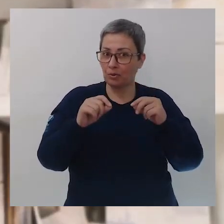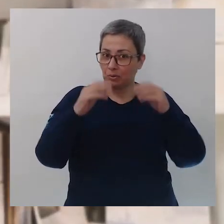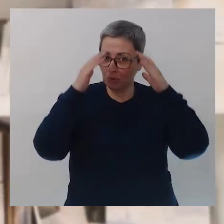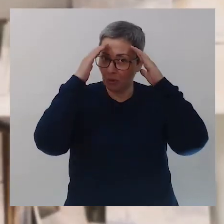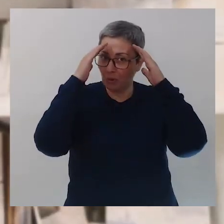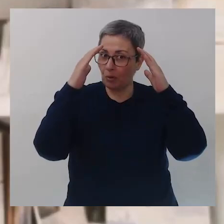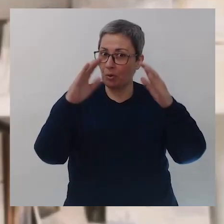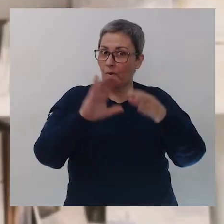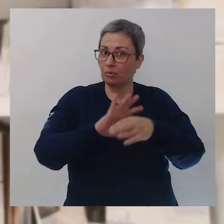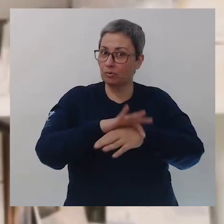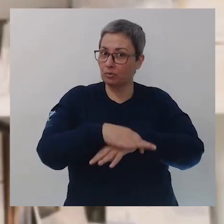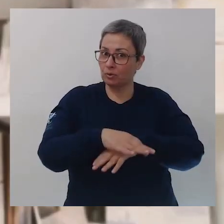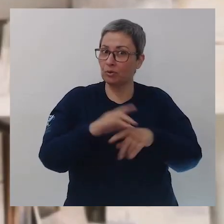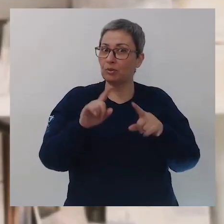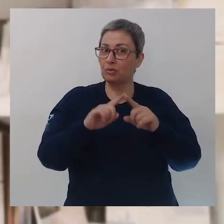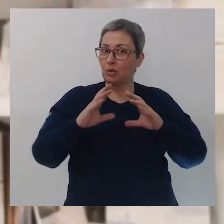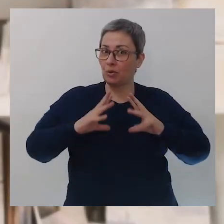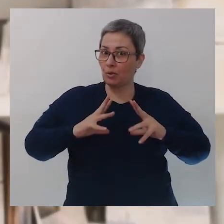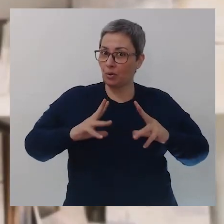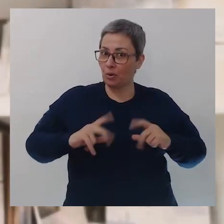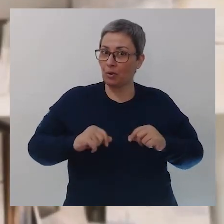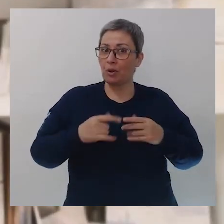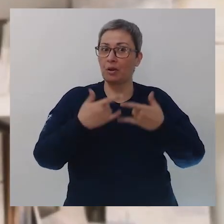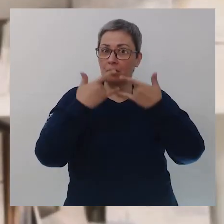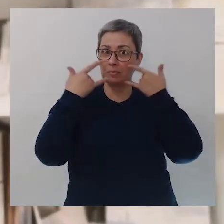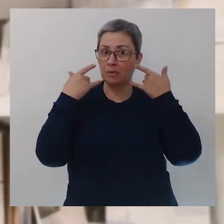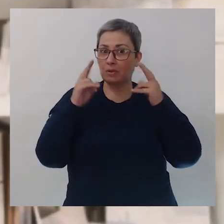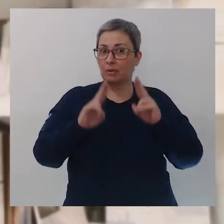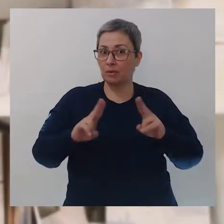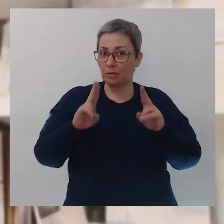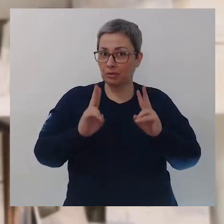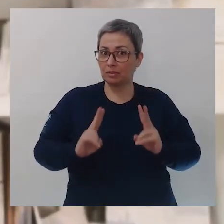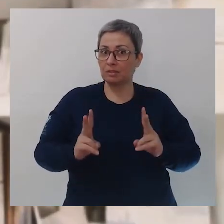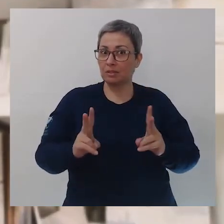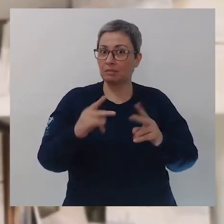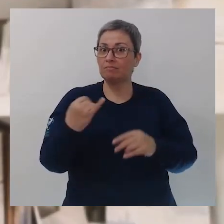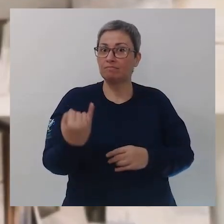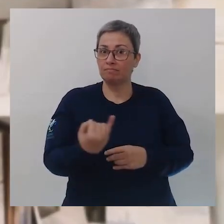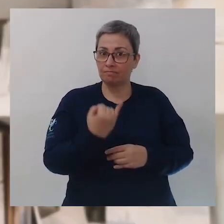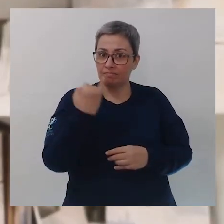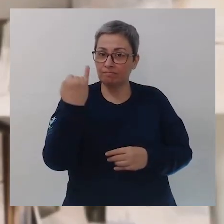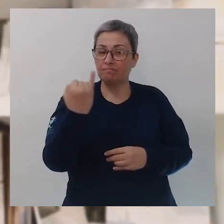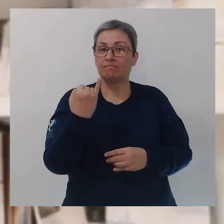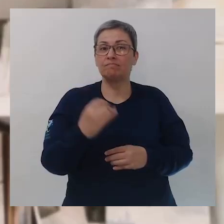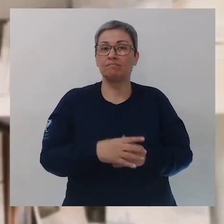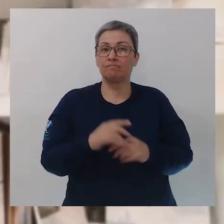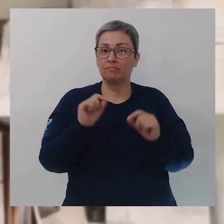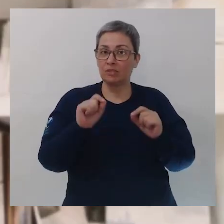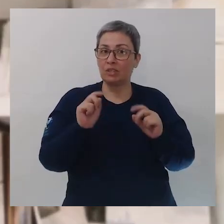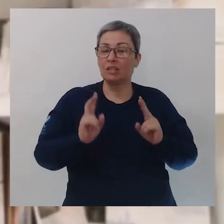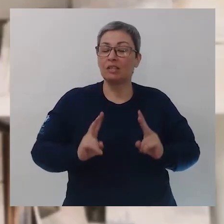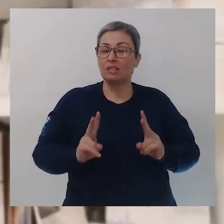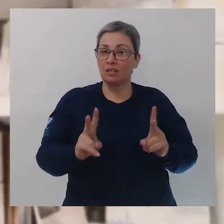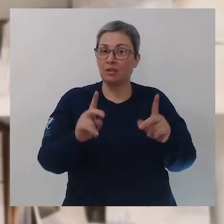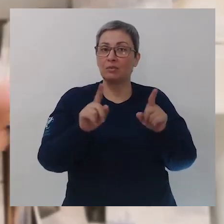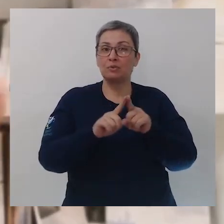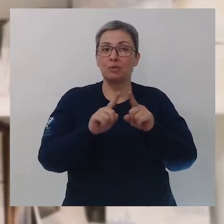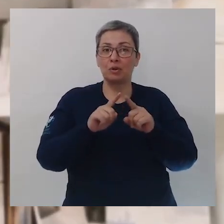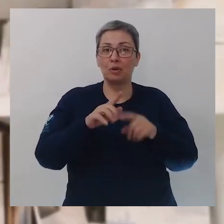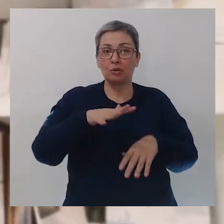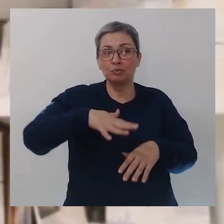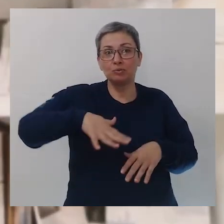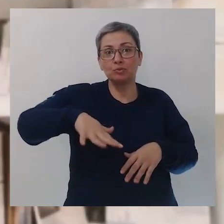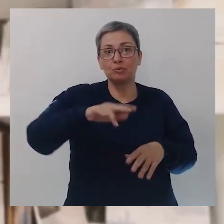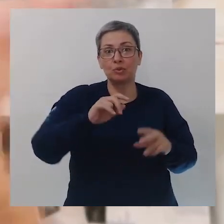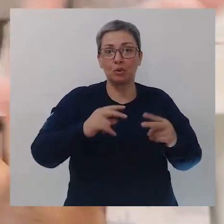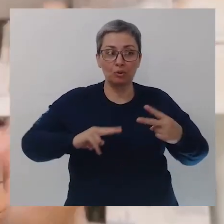cumprindo os protocolos de segurança aí, né? De higiene, né? O uso da máscara sempre, isso é muito importante, né? Sempre estiver